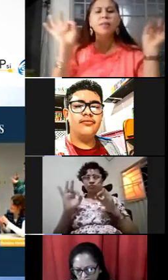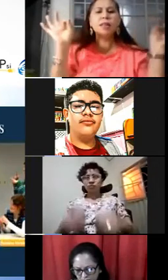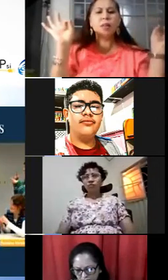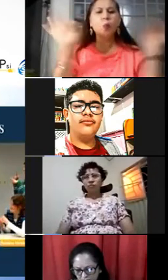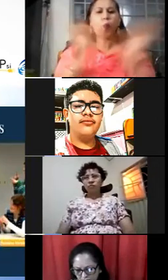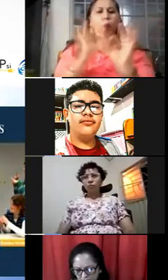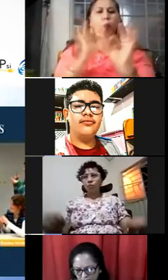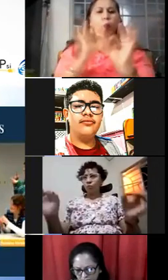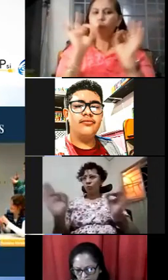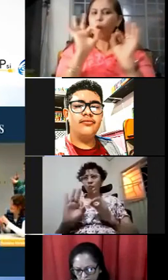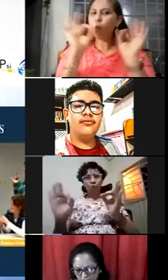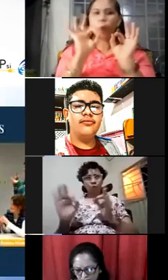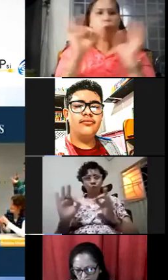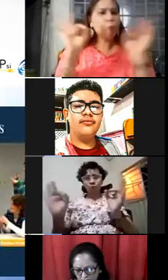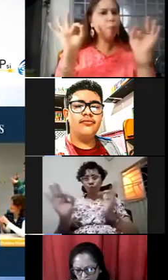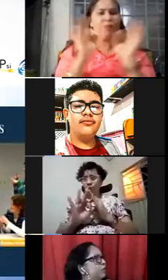ainda.